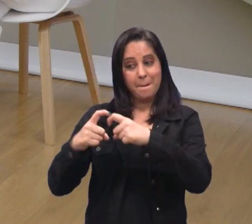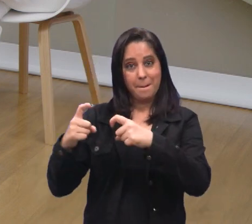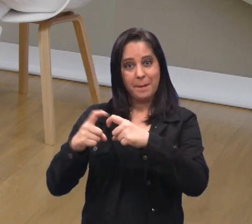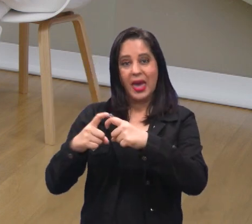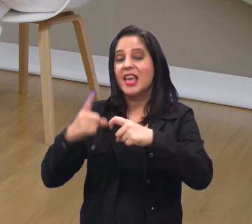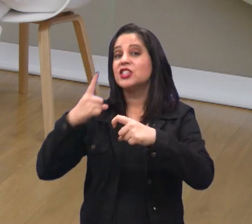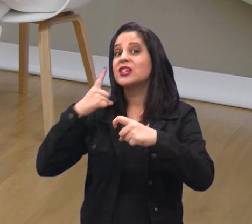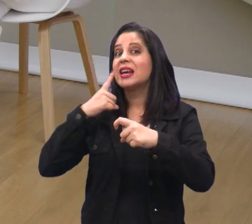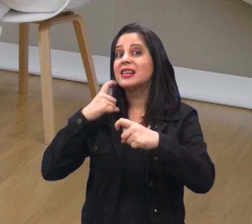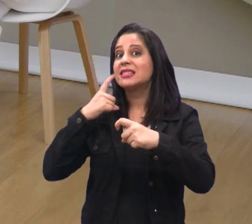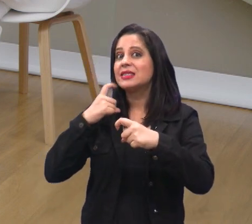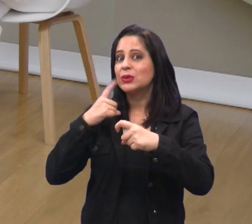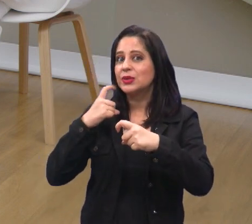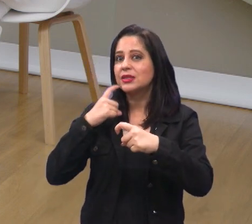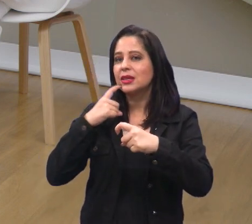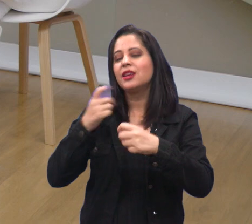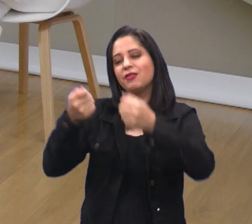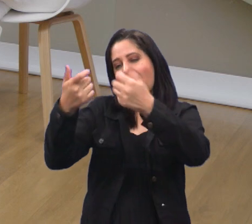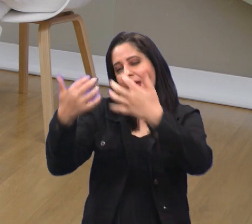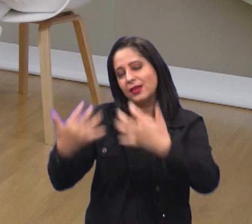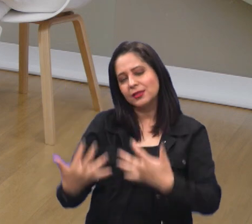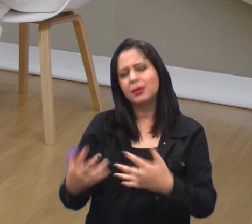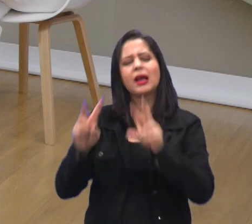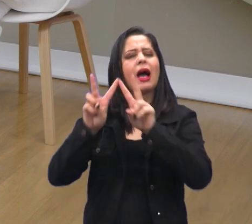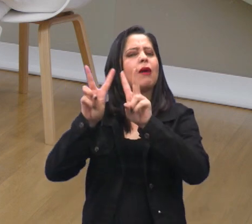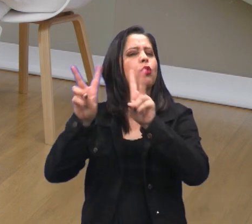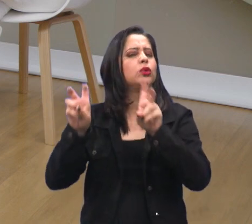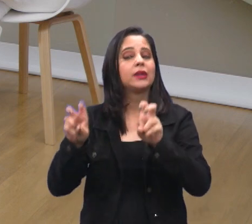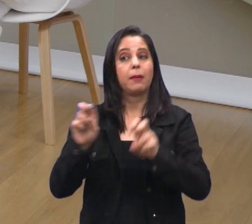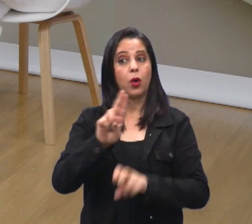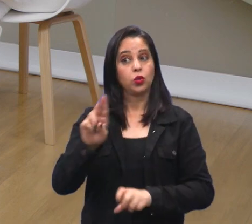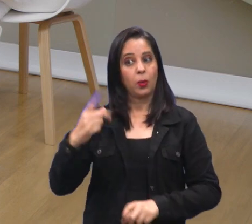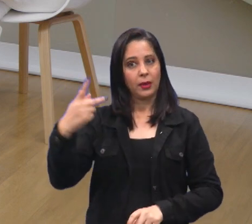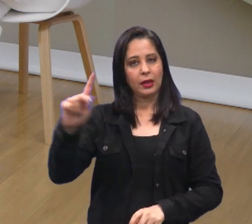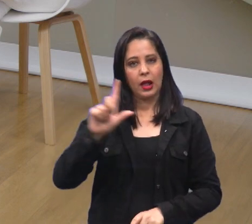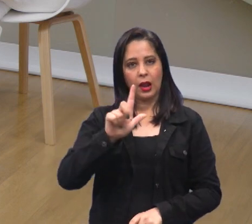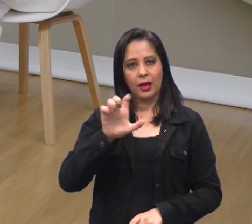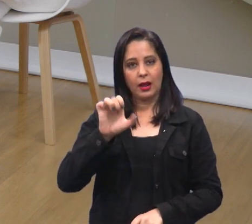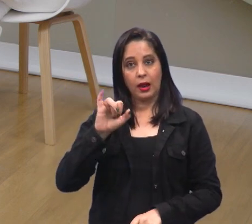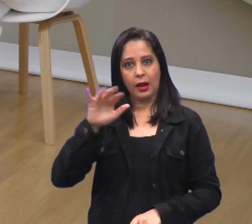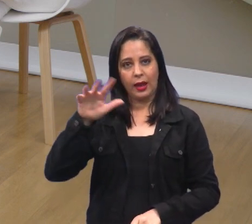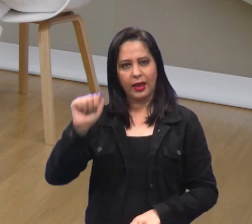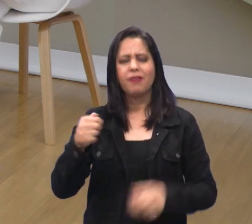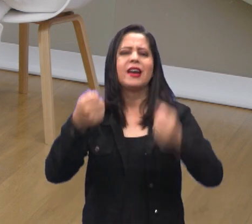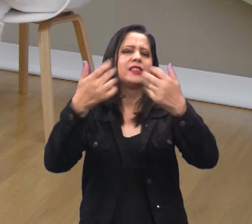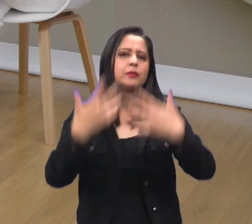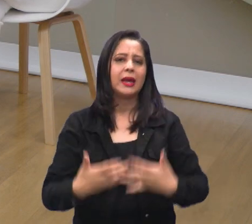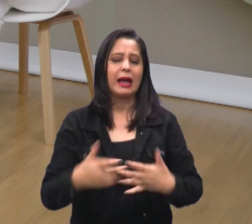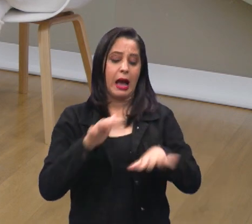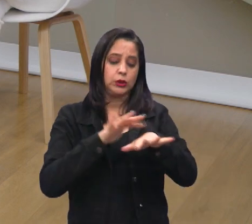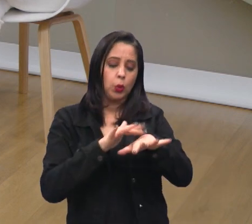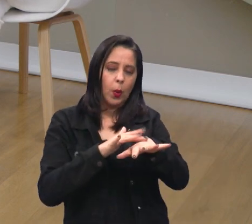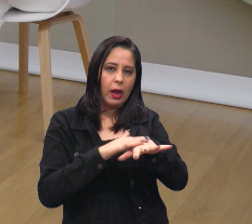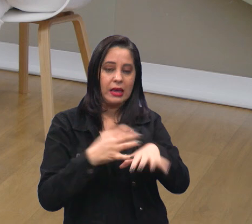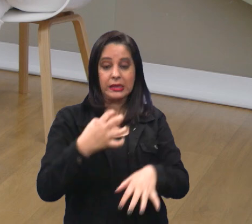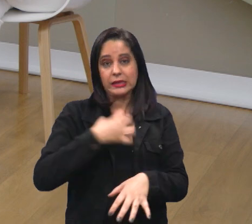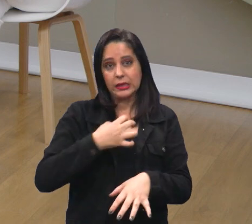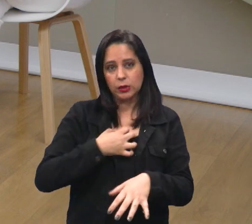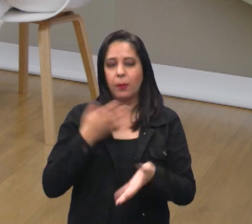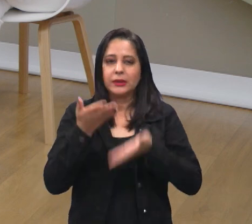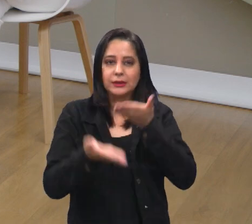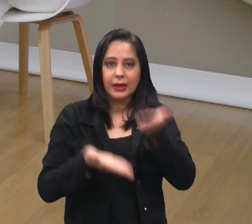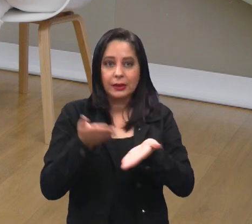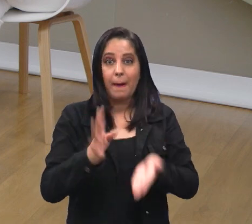Leila Pessoa de Melo. Ela vai explicar o que são as doenças do sangue, sintomas, tratamentos e